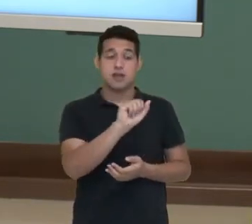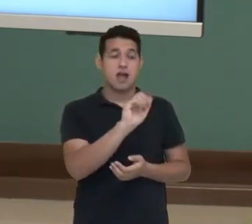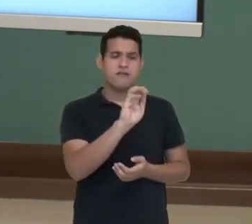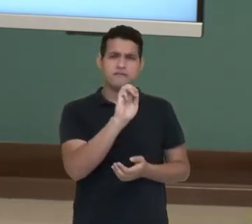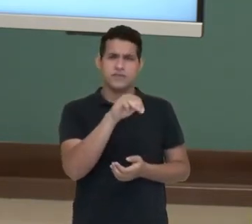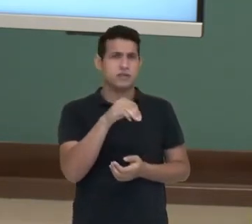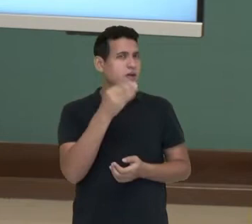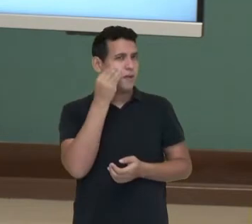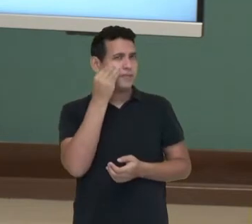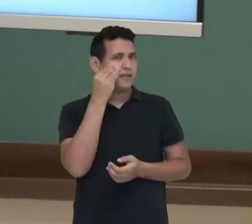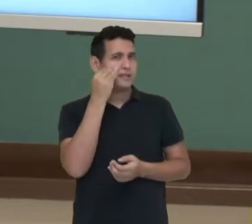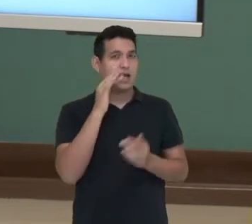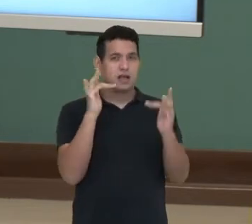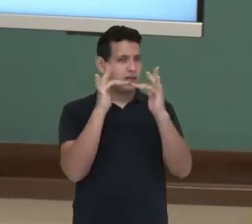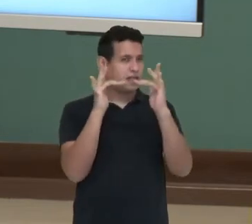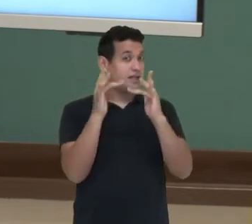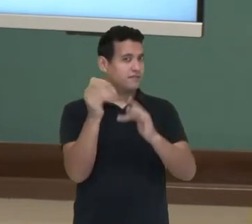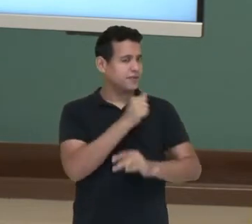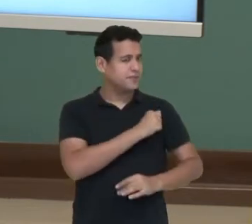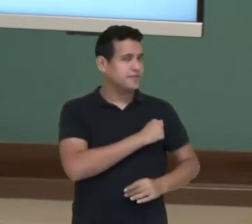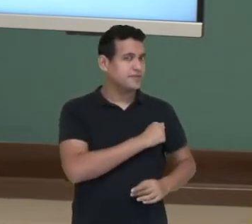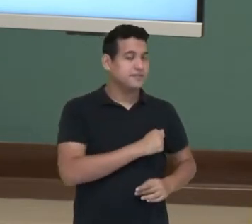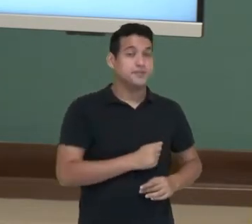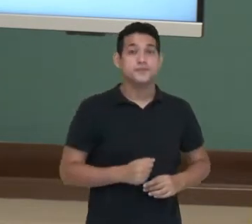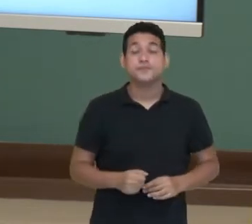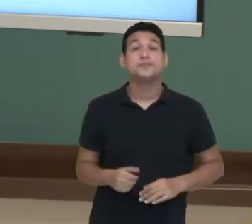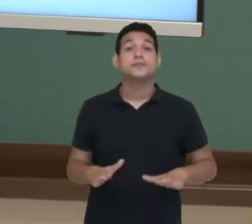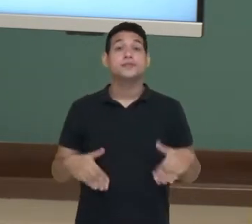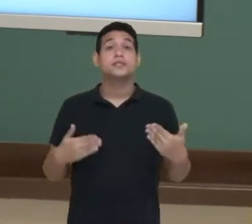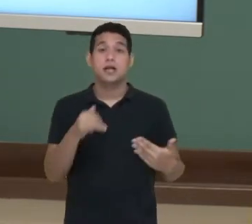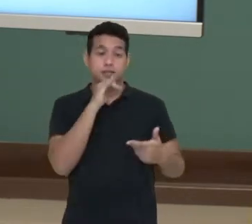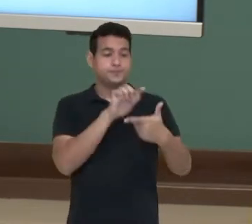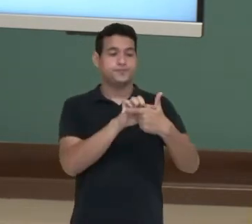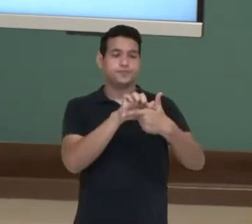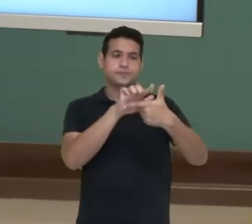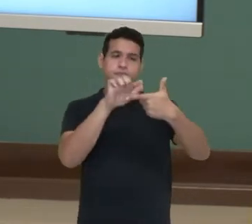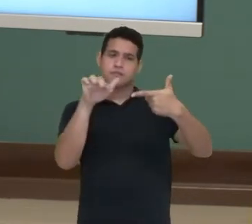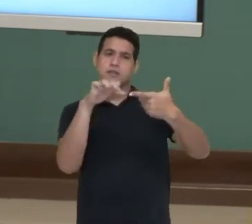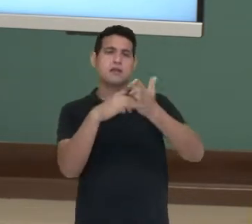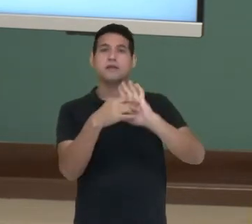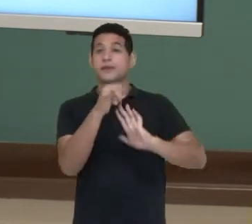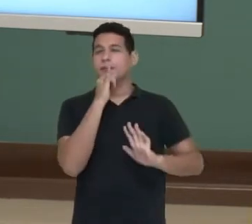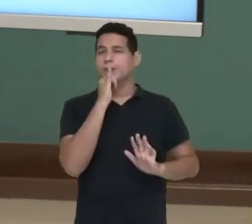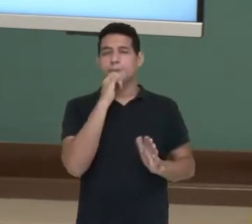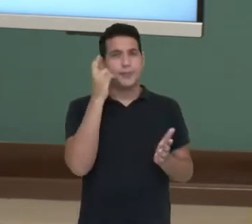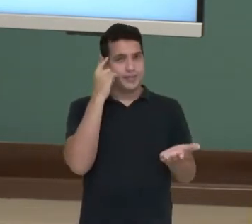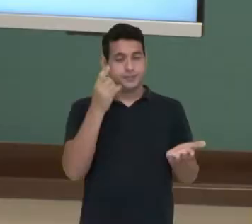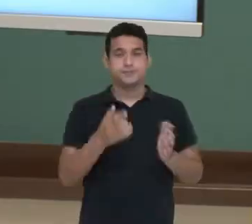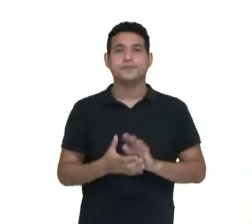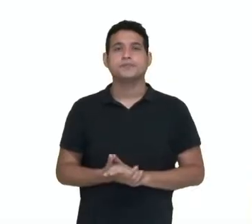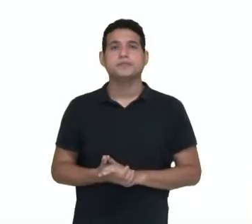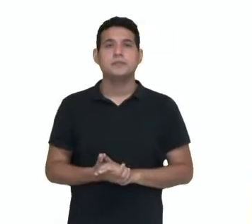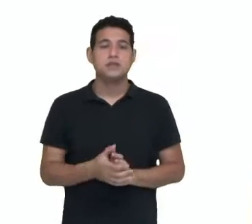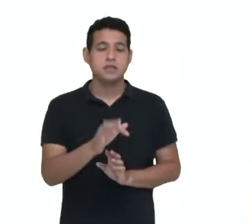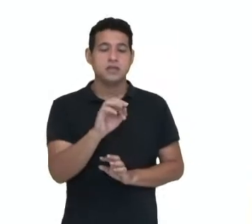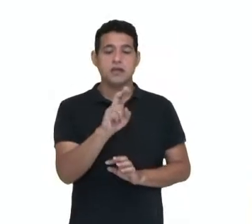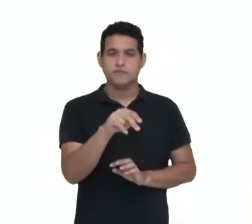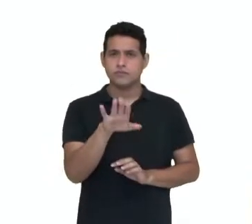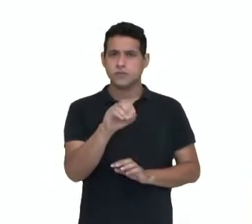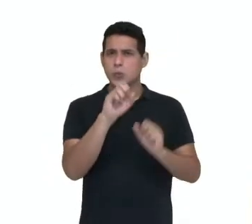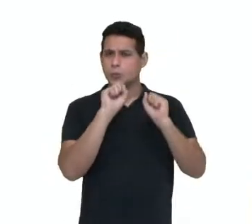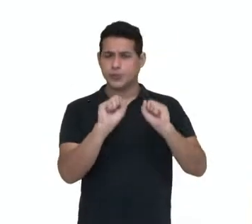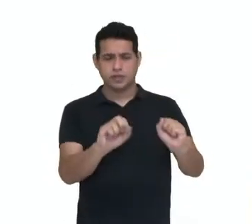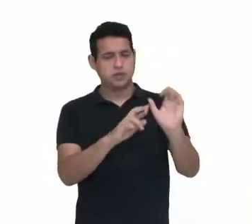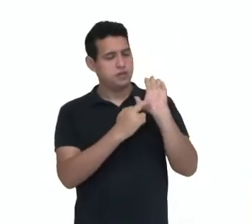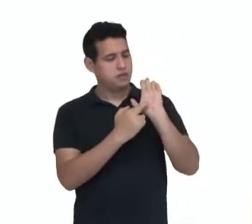cara crachá aqui? Vamos? Gráfico da função afim. Então vamos pensar um pouquinho. Uma função pode ser